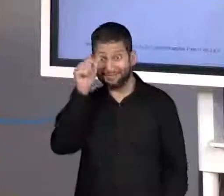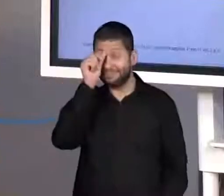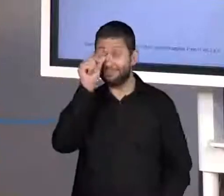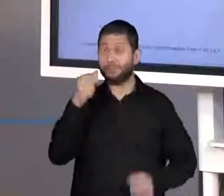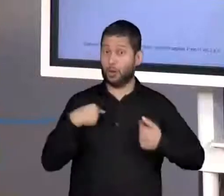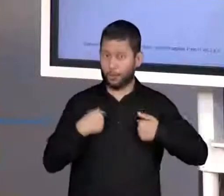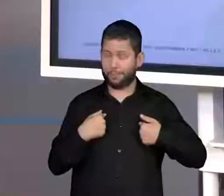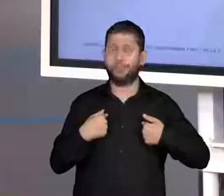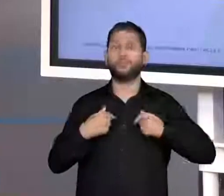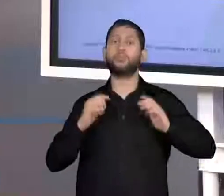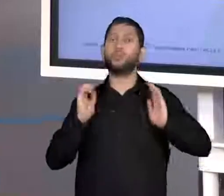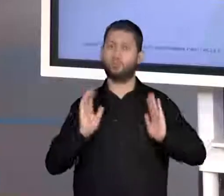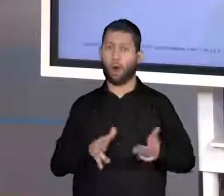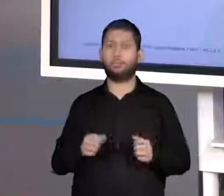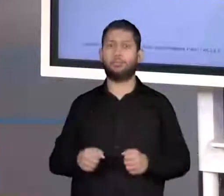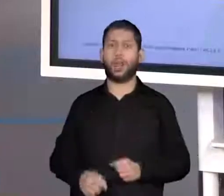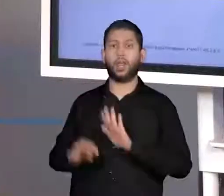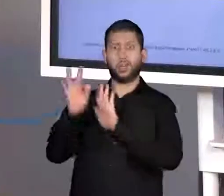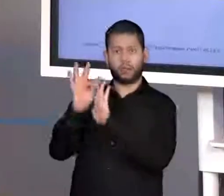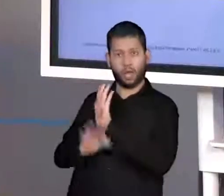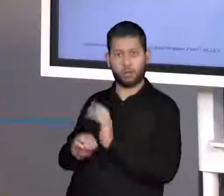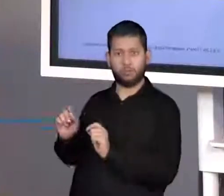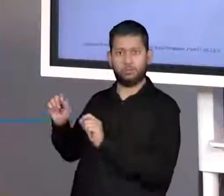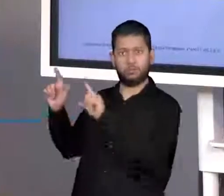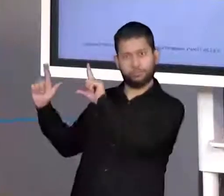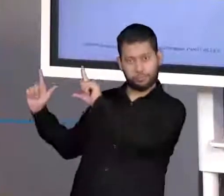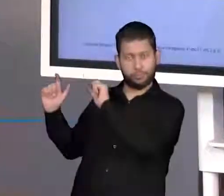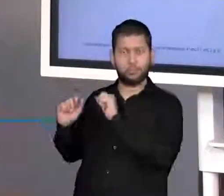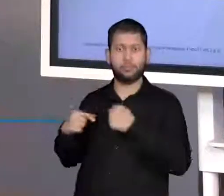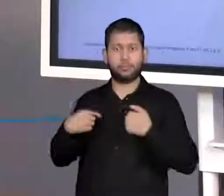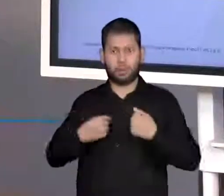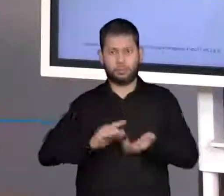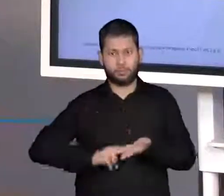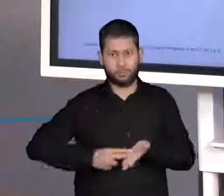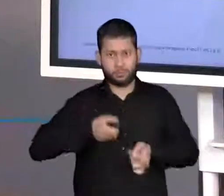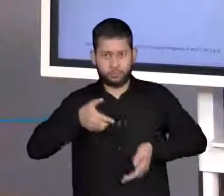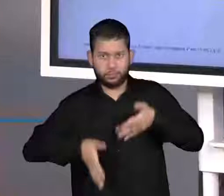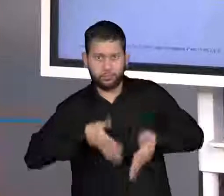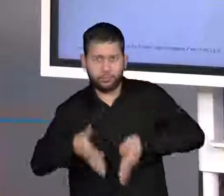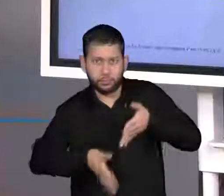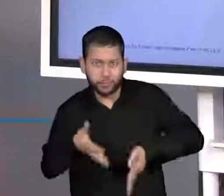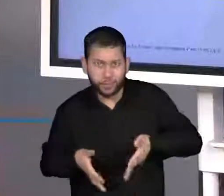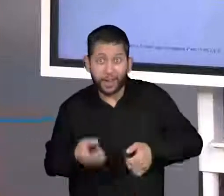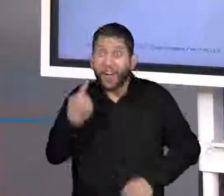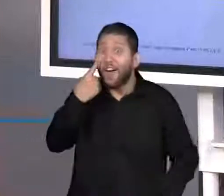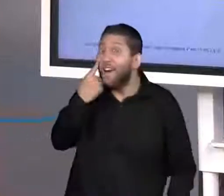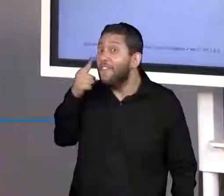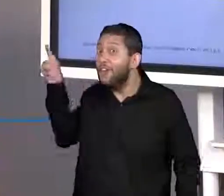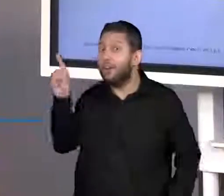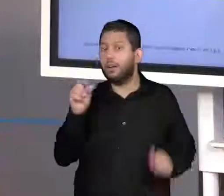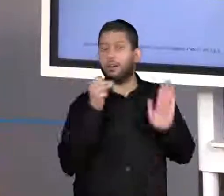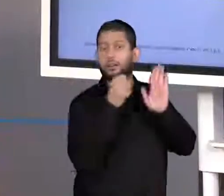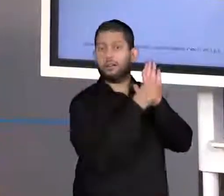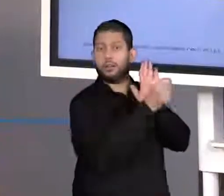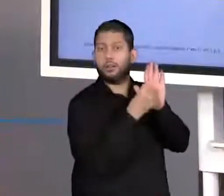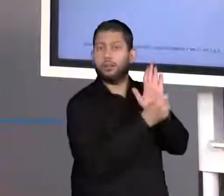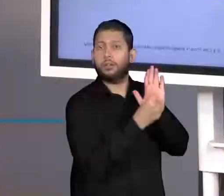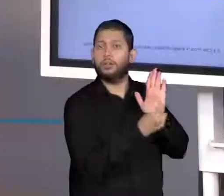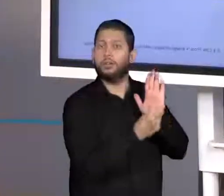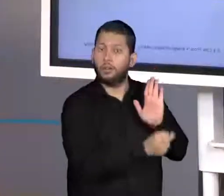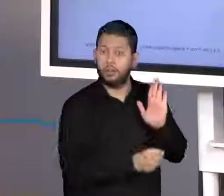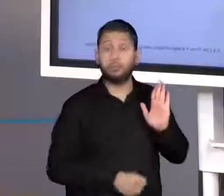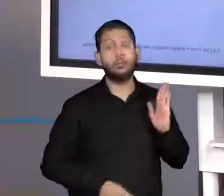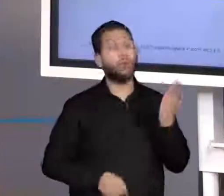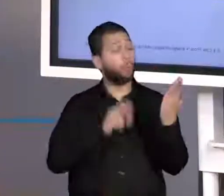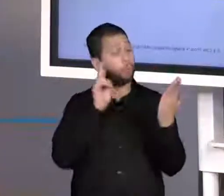agora? Eu vou reler esse texto. Vou ler novamente e vou, mais uma vez, prestar